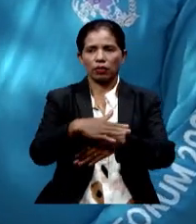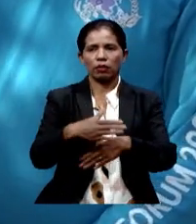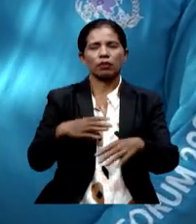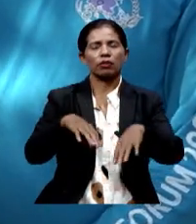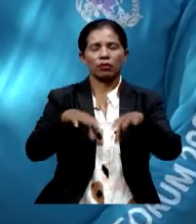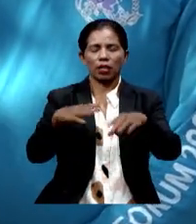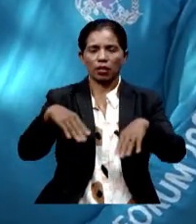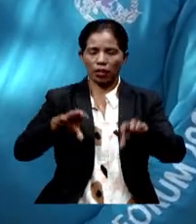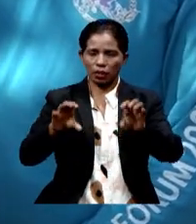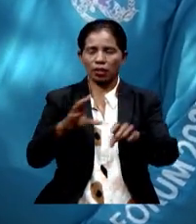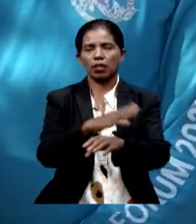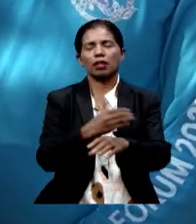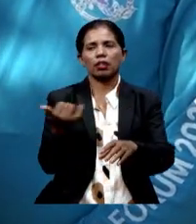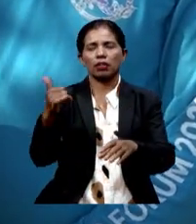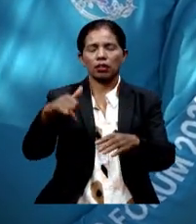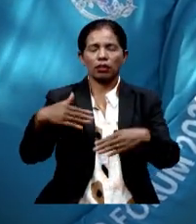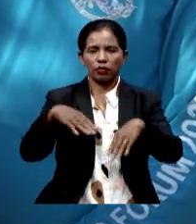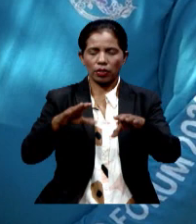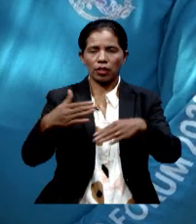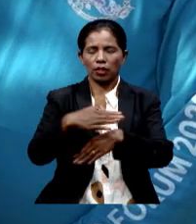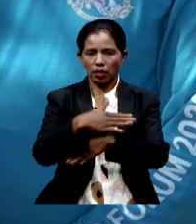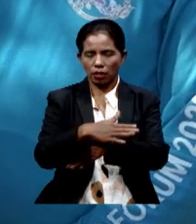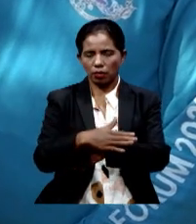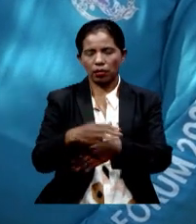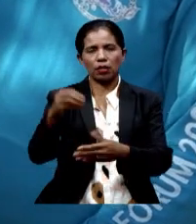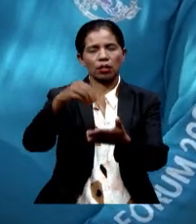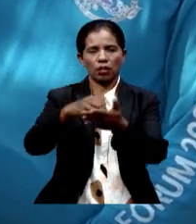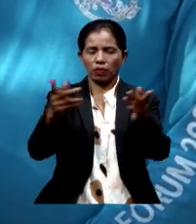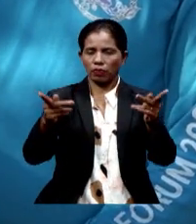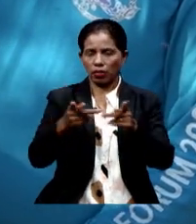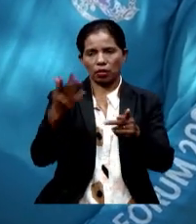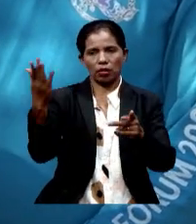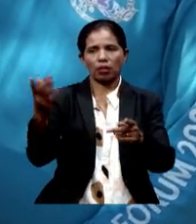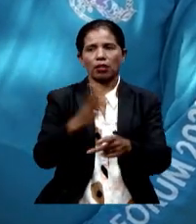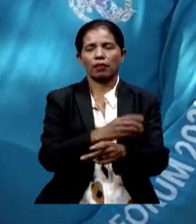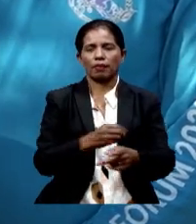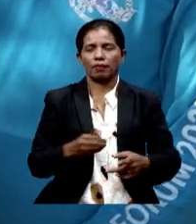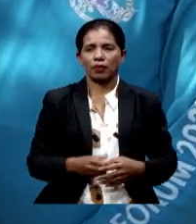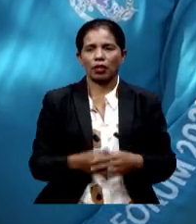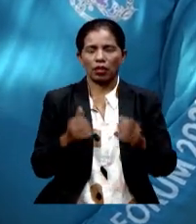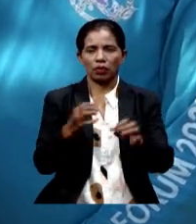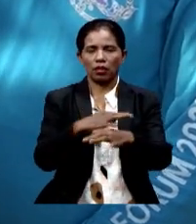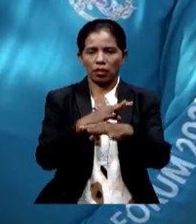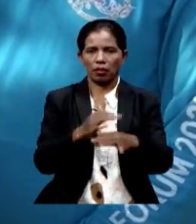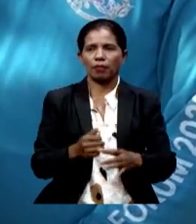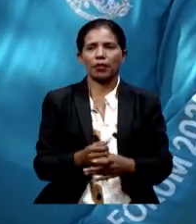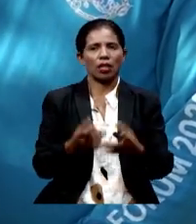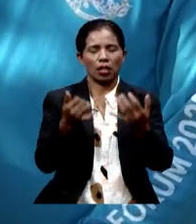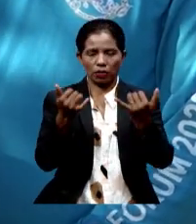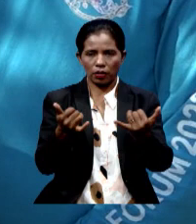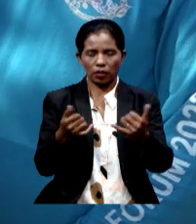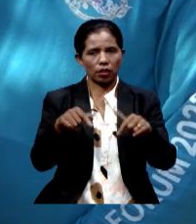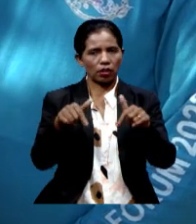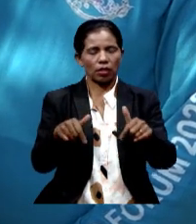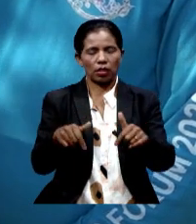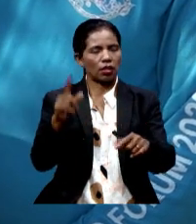não vai, e vamos ser a fã ICAN, para ter a fato de crer que é teto que de crer que não vai, para tu hadia. Mas agora ainda não é